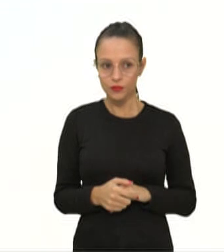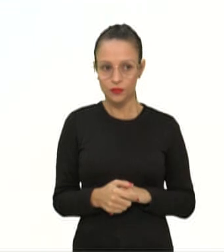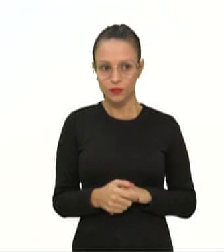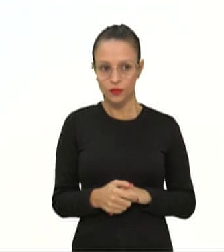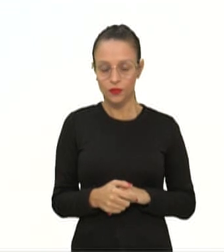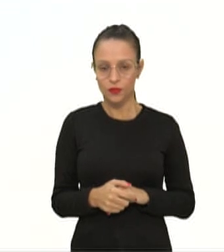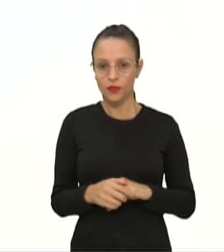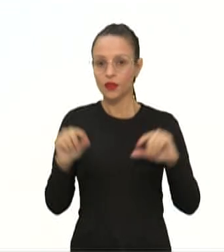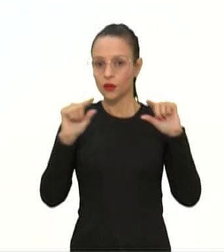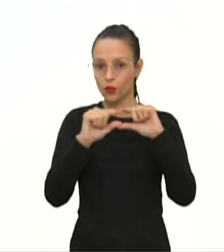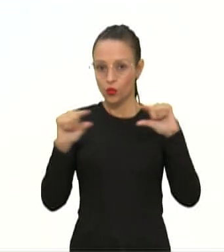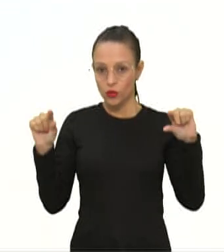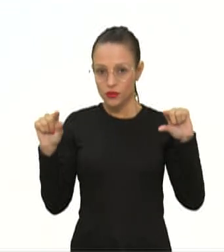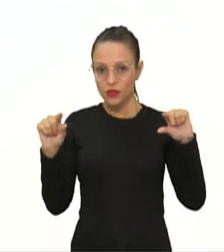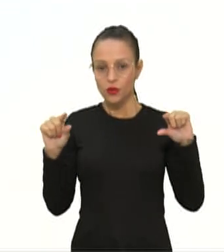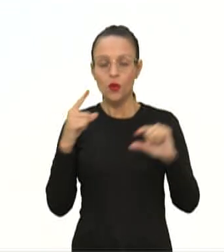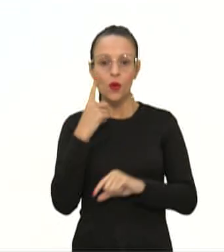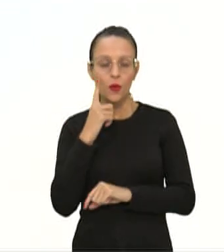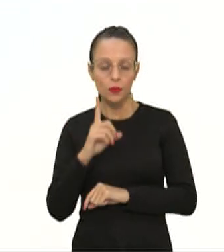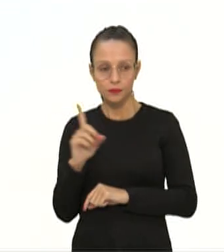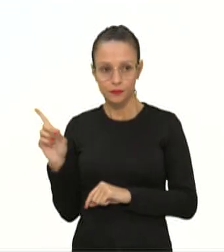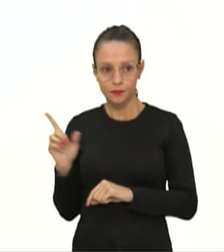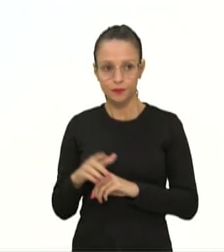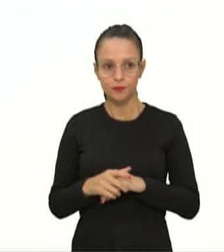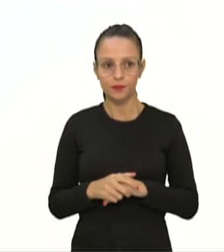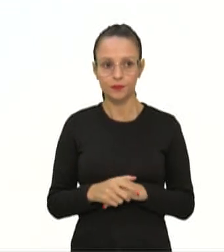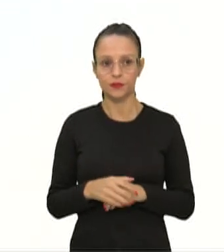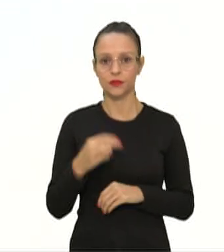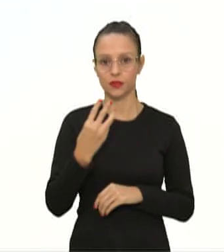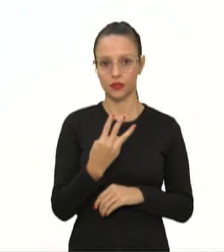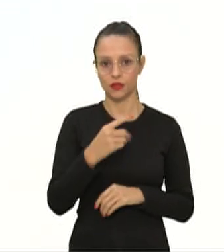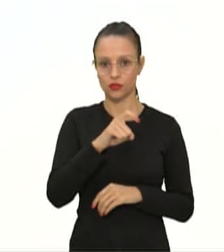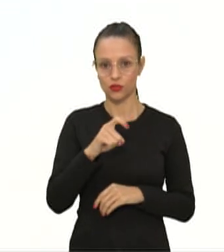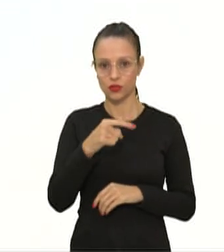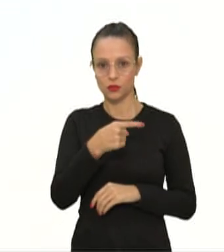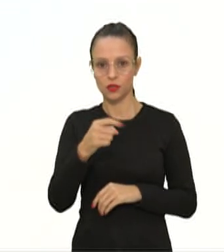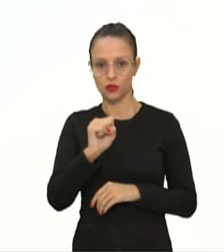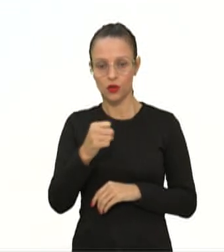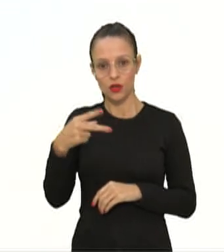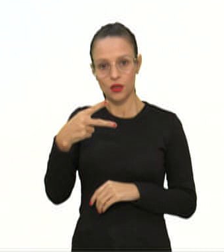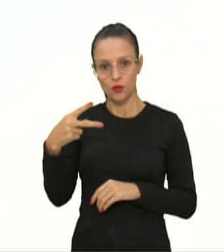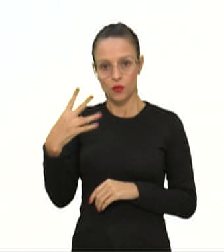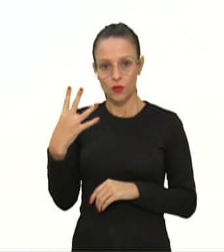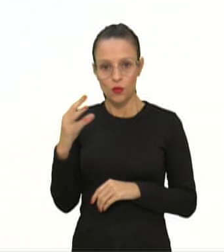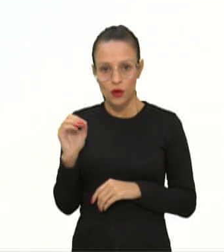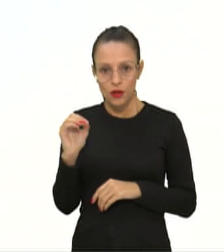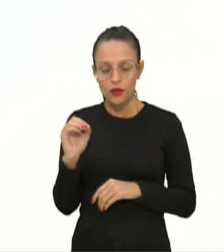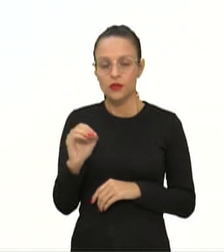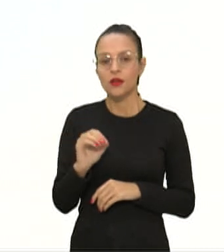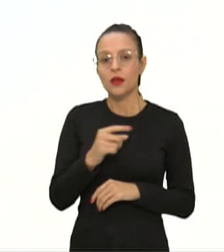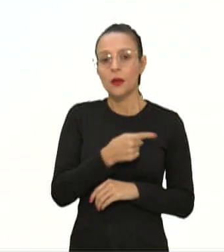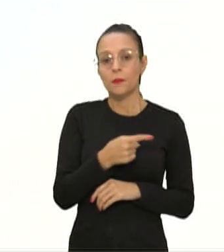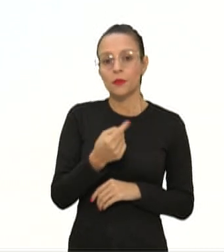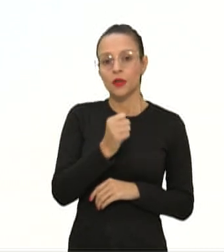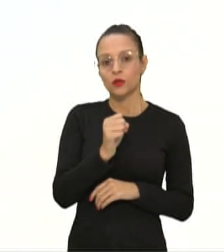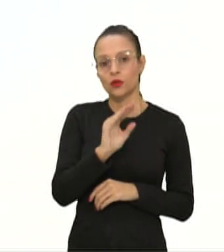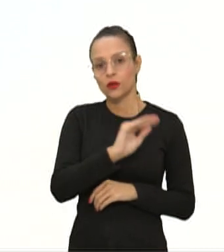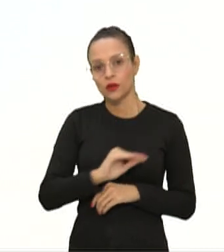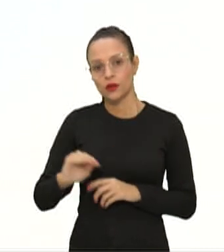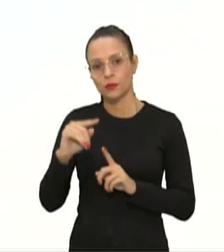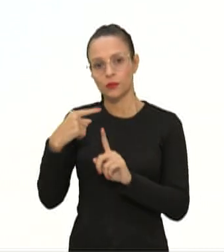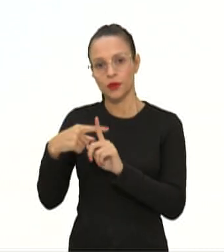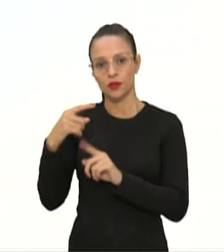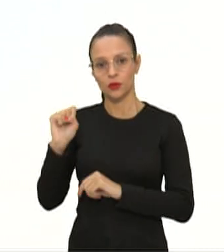Usando a equação obtida no exercício 1, nós vamos resolver ela agora. Ó. 3x menos 8 igual a 40. O menos 8 vai para o outro lado, mais